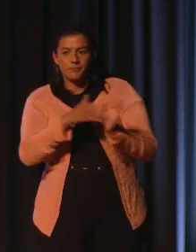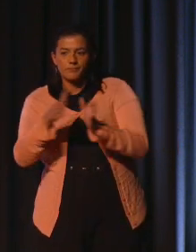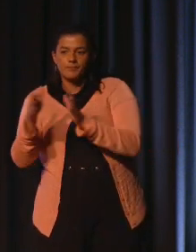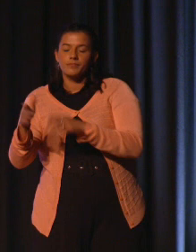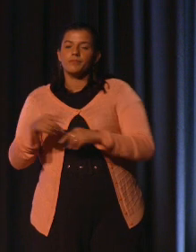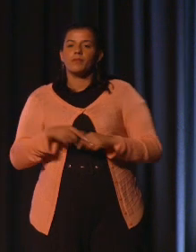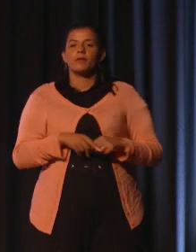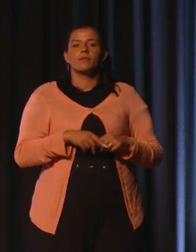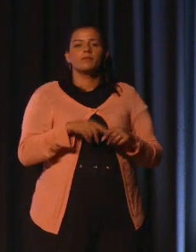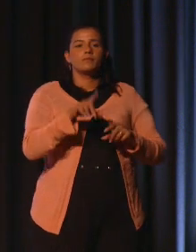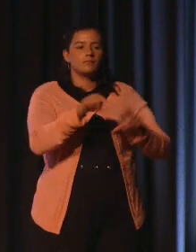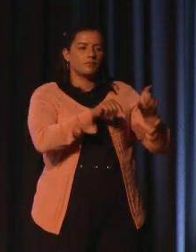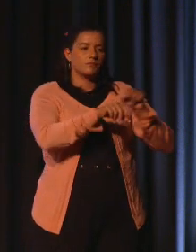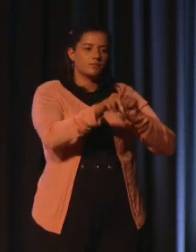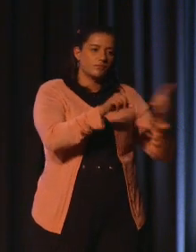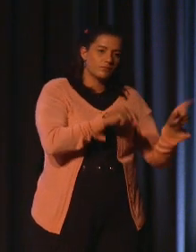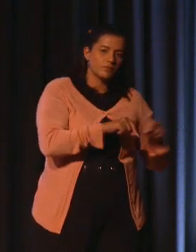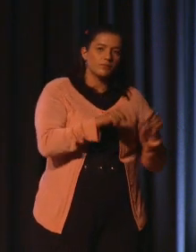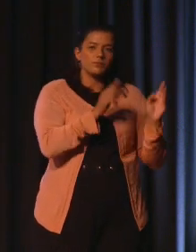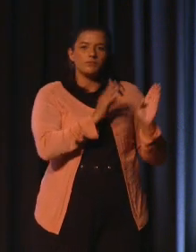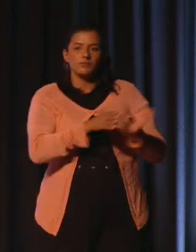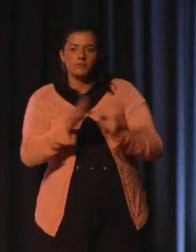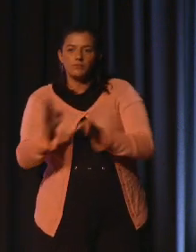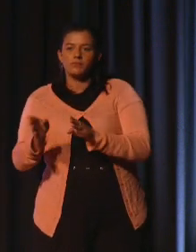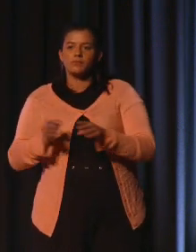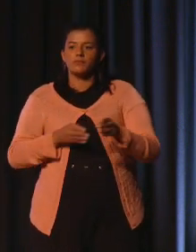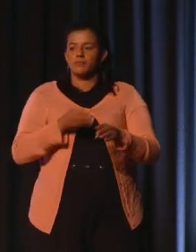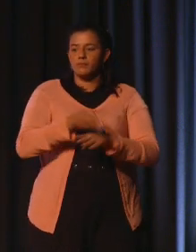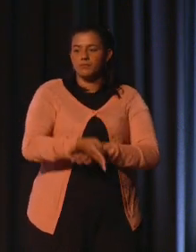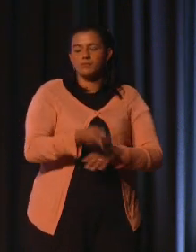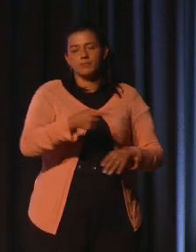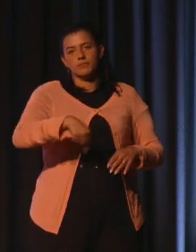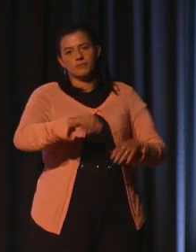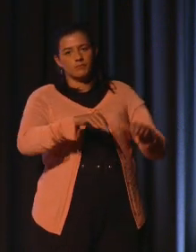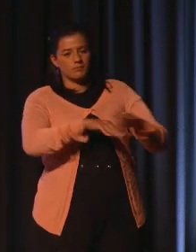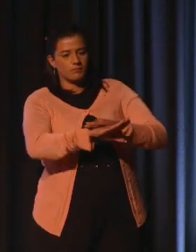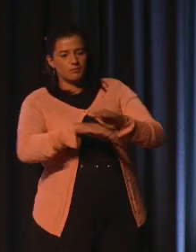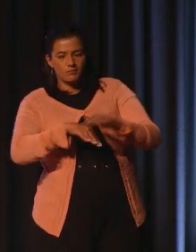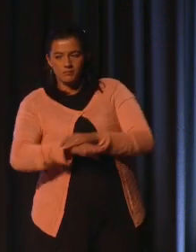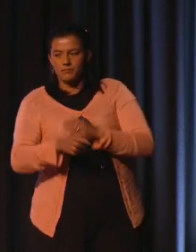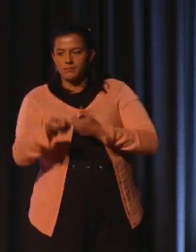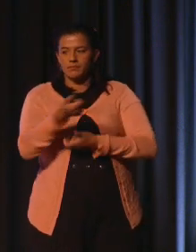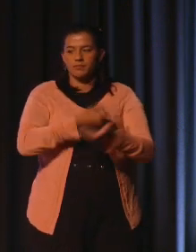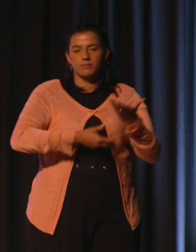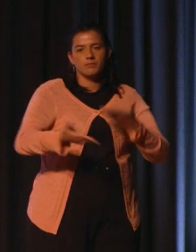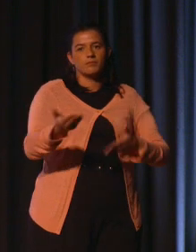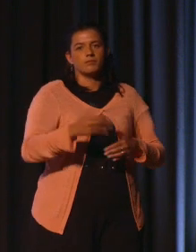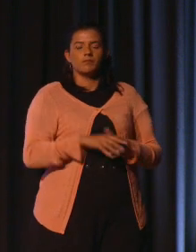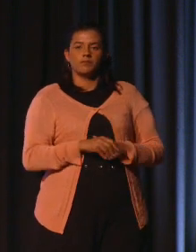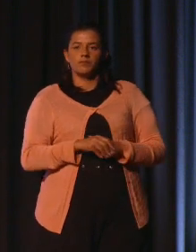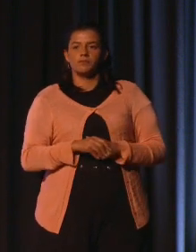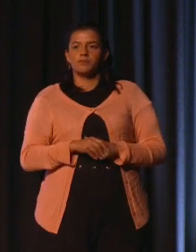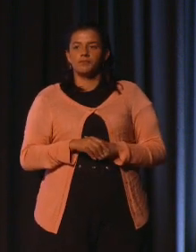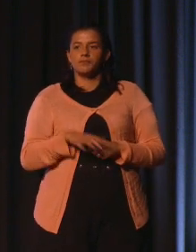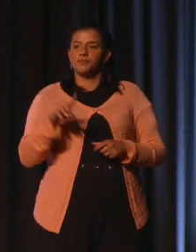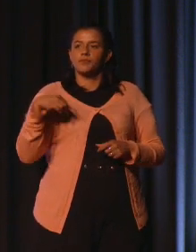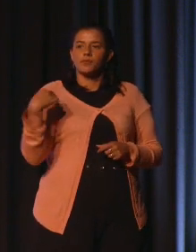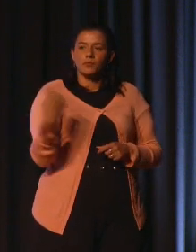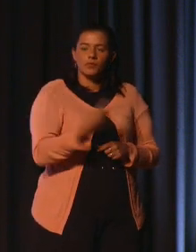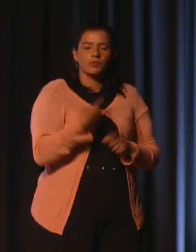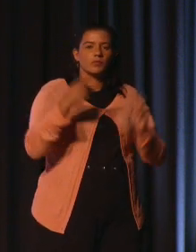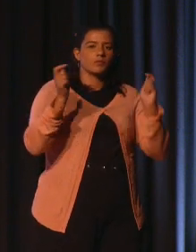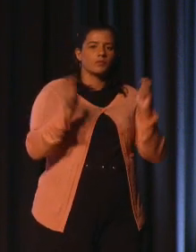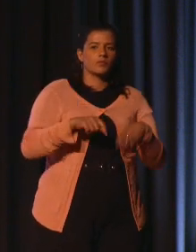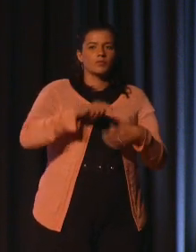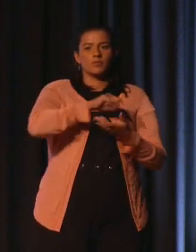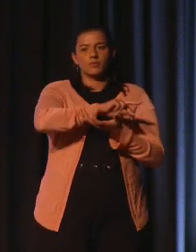as etapas de seleção, programação e aquisição, armazenamento e distribuição. E como é que a gente atua,